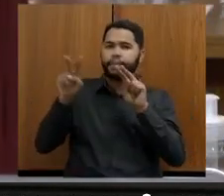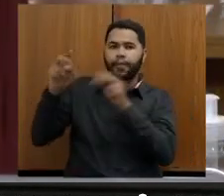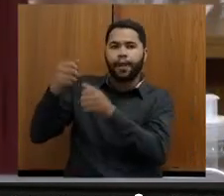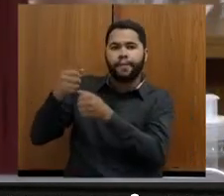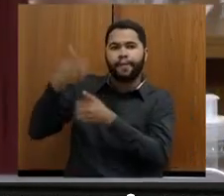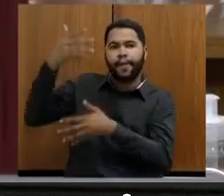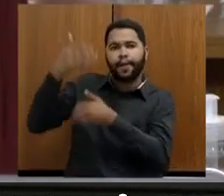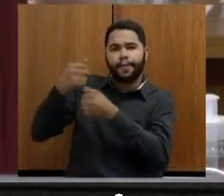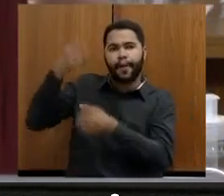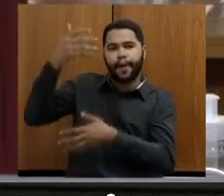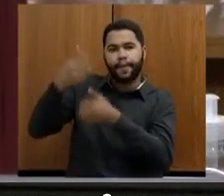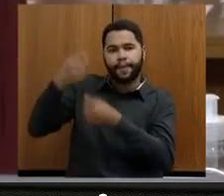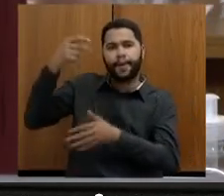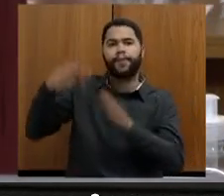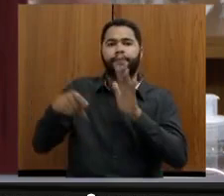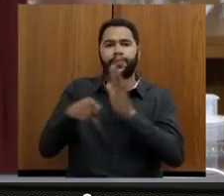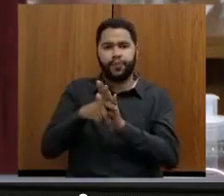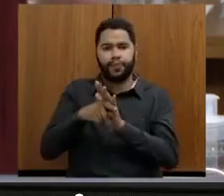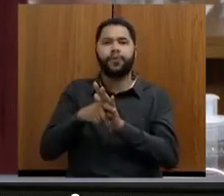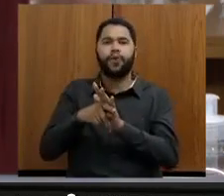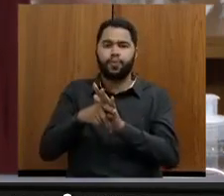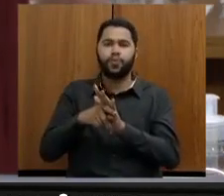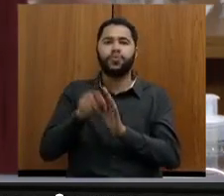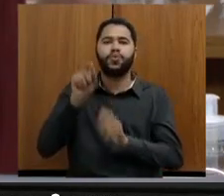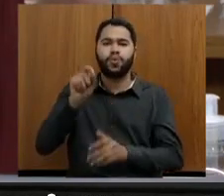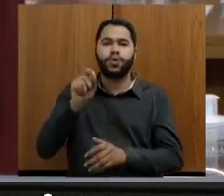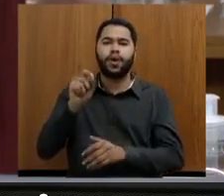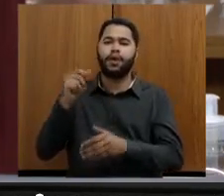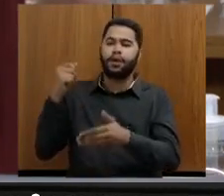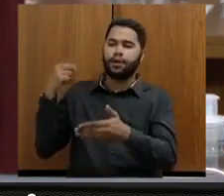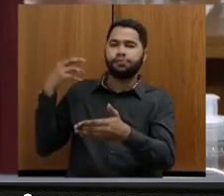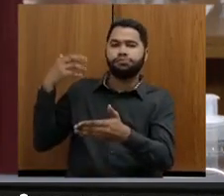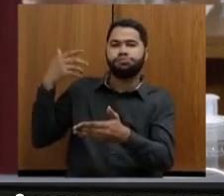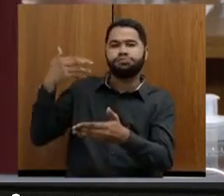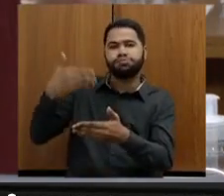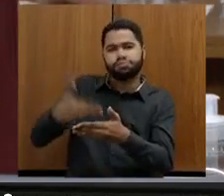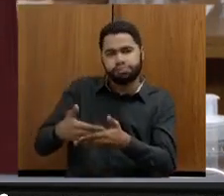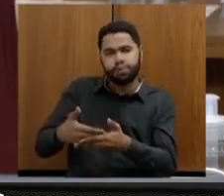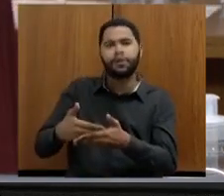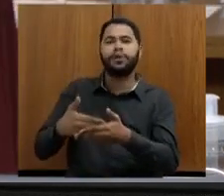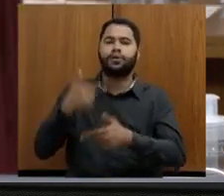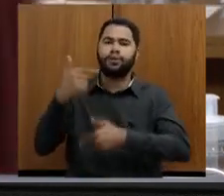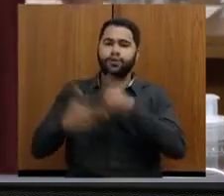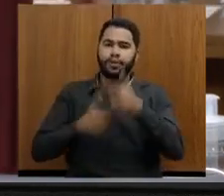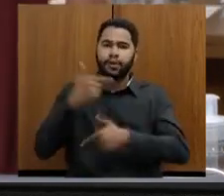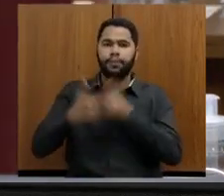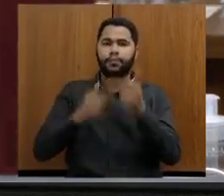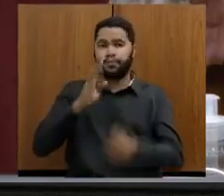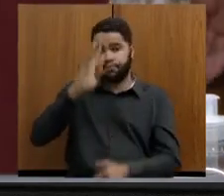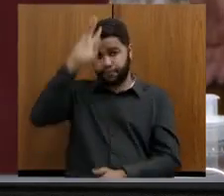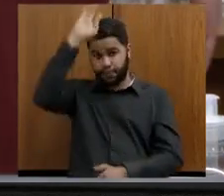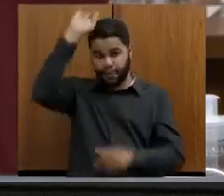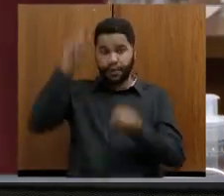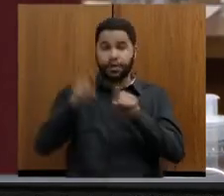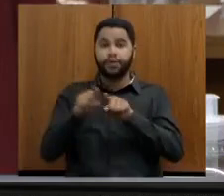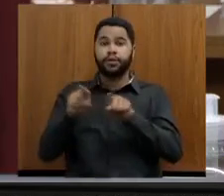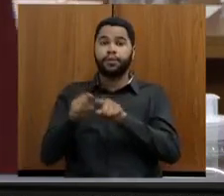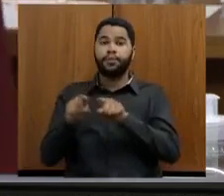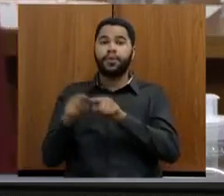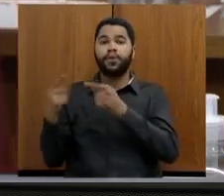números e as ações do Corpo de Bombeiros durante todo esse período bem como nas ações de enfrentamento